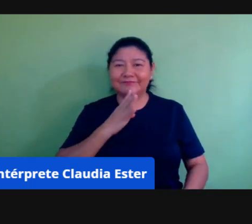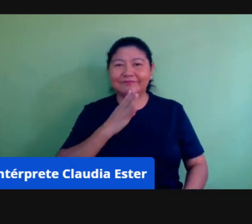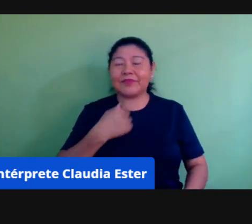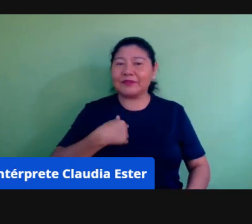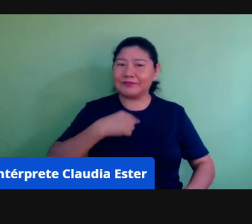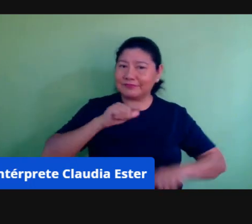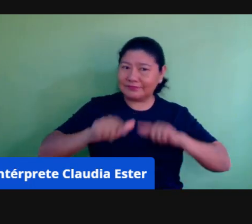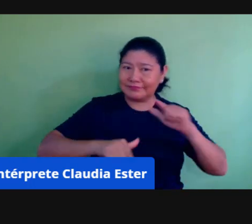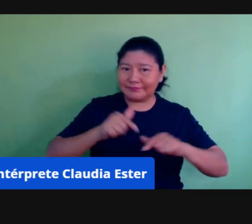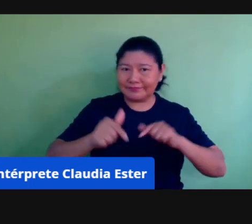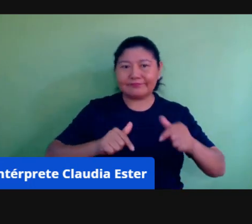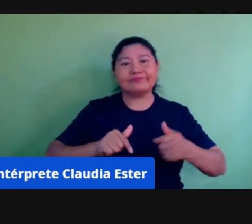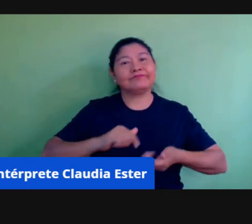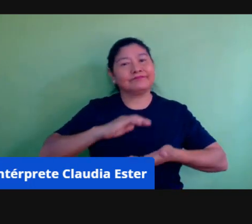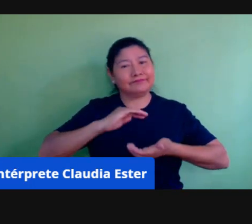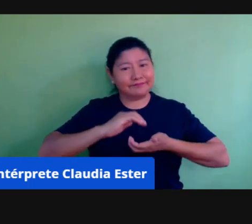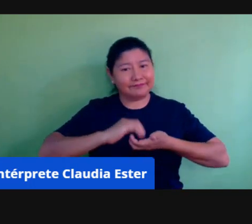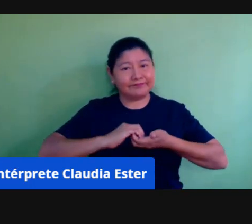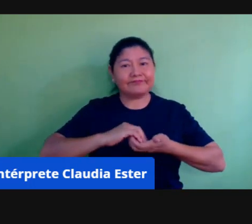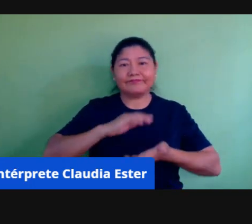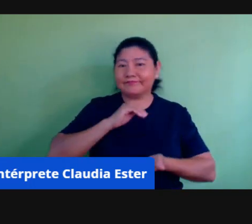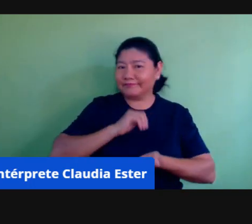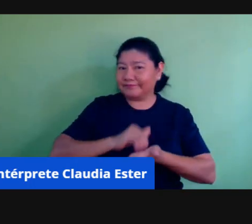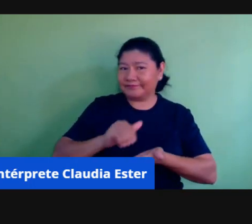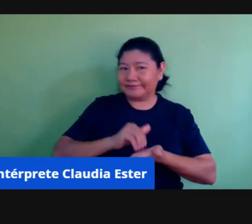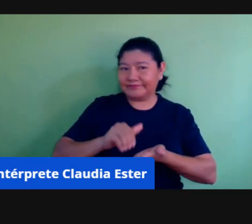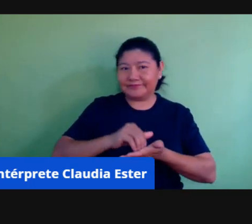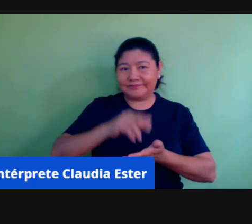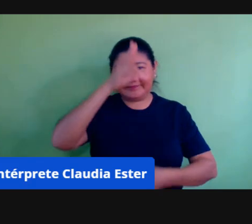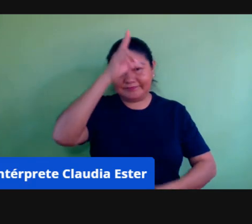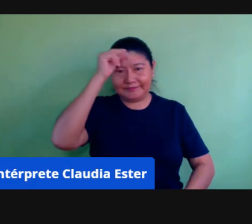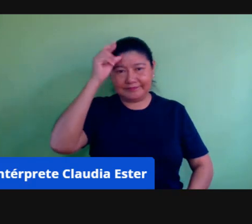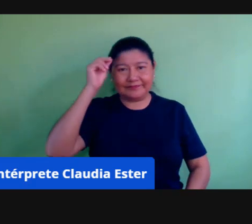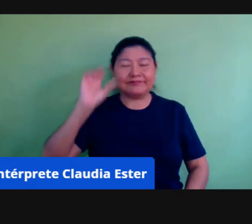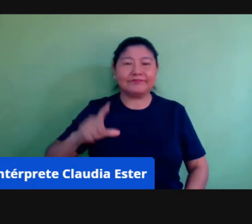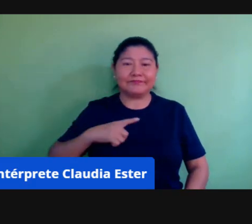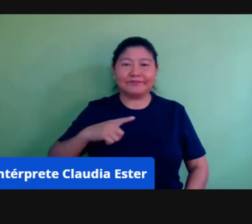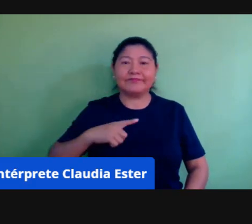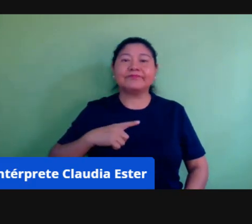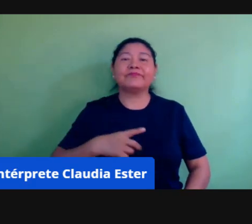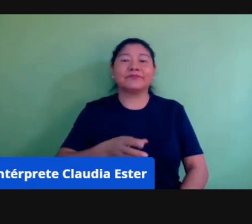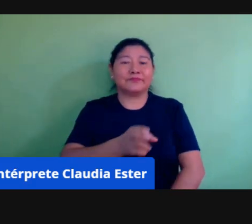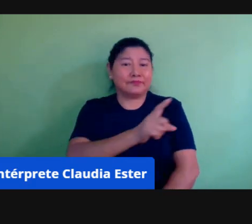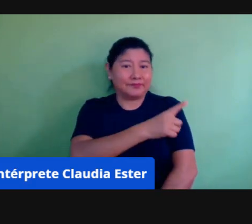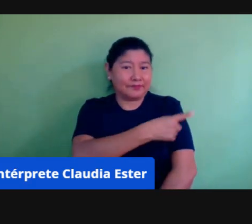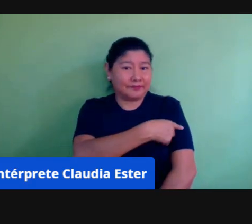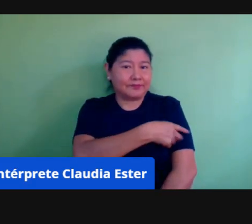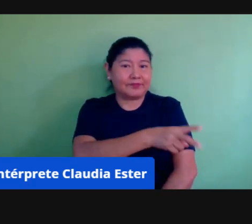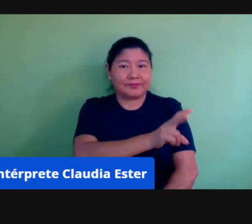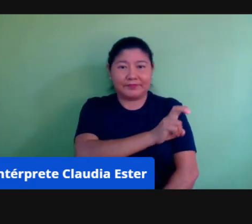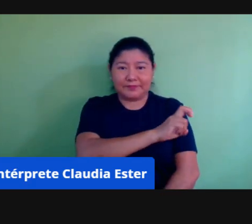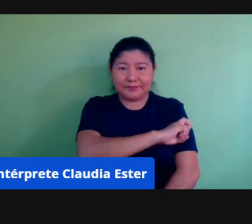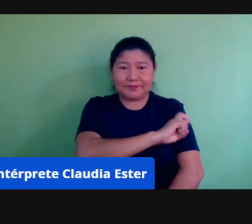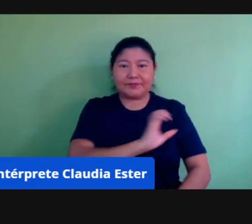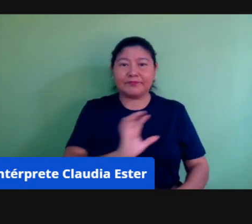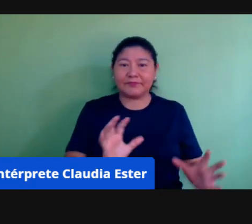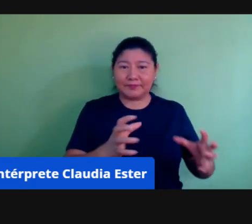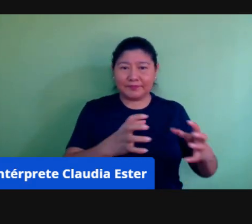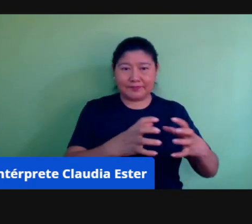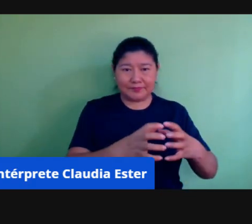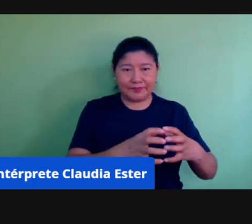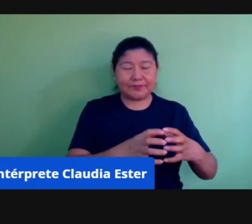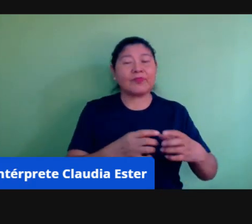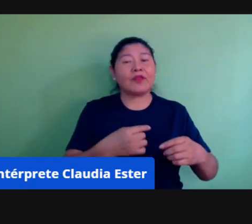CEMED, no meu setor é a GFEM, do primeiro ao quinto, e eu faço parte do grupo do segundo